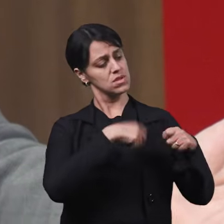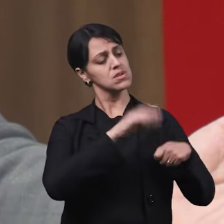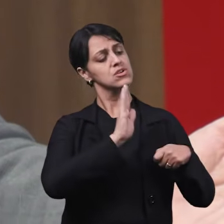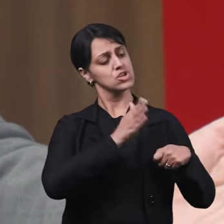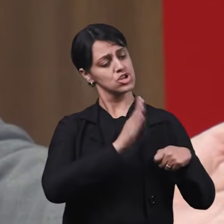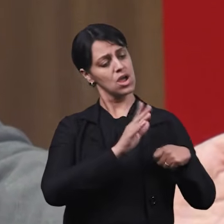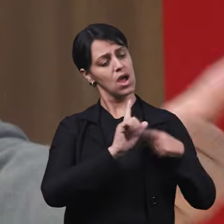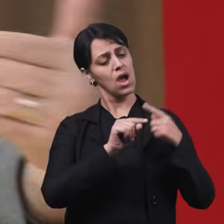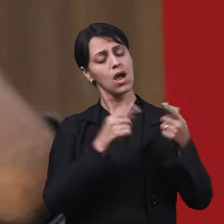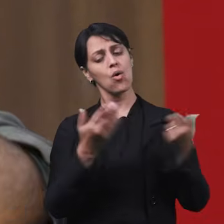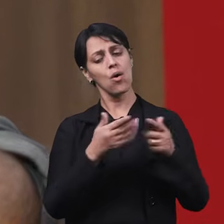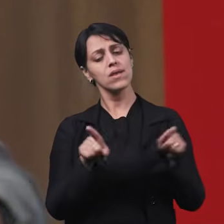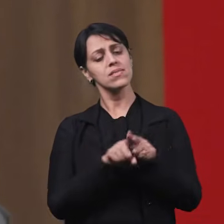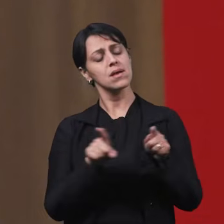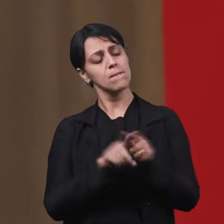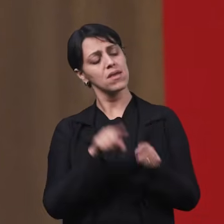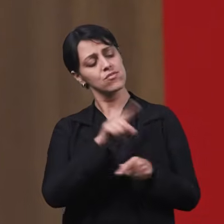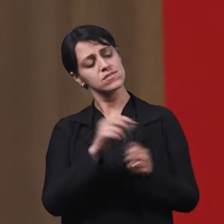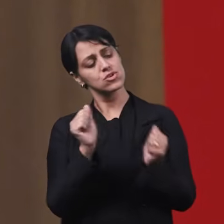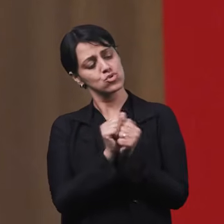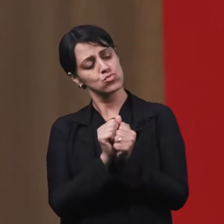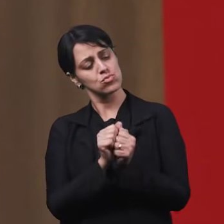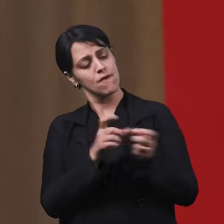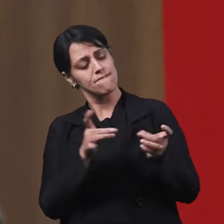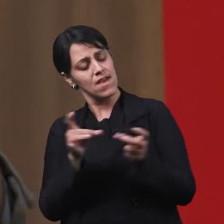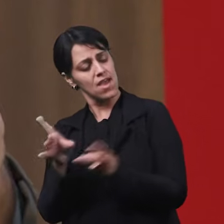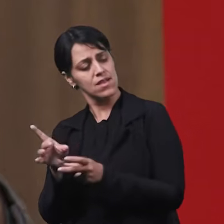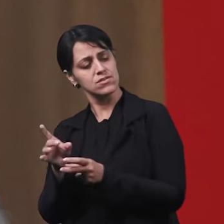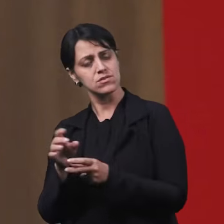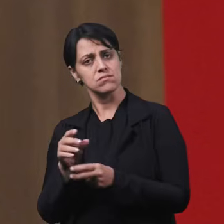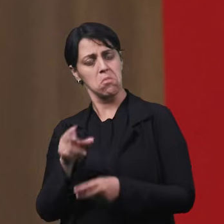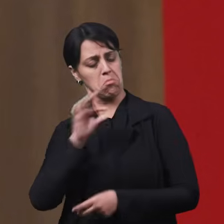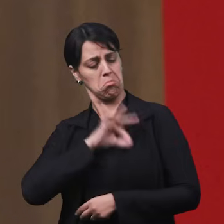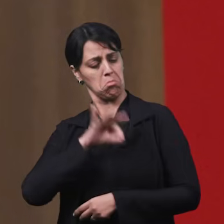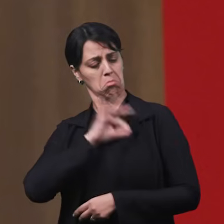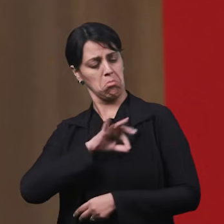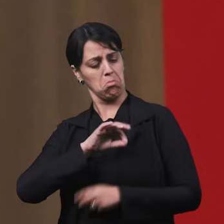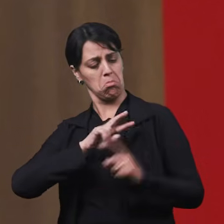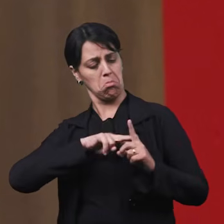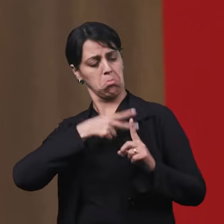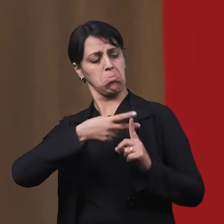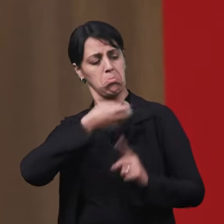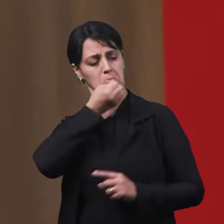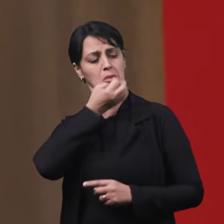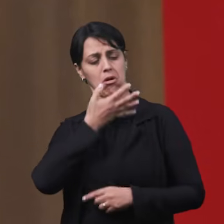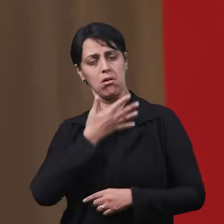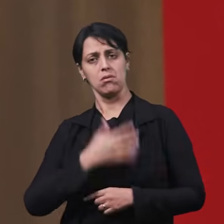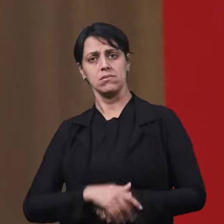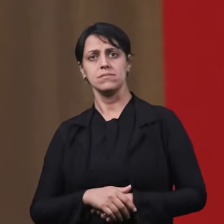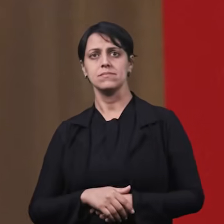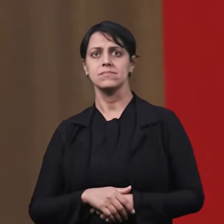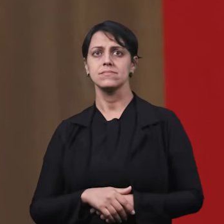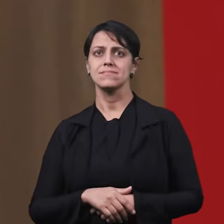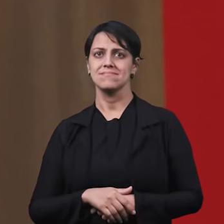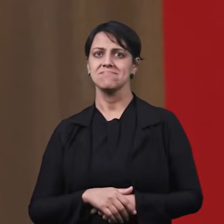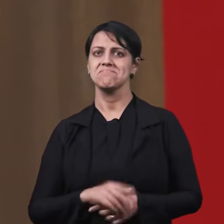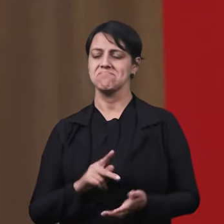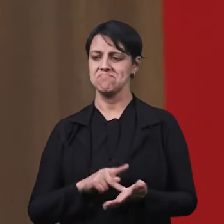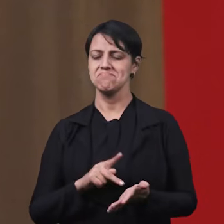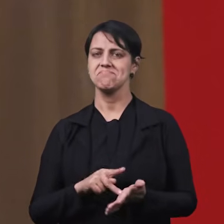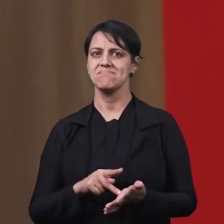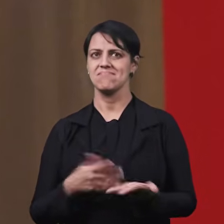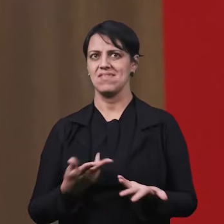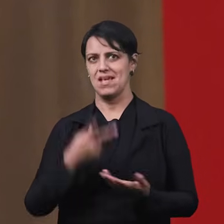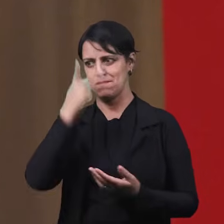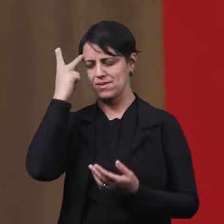tudo que ele faz. Você podia fazer isso. Ele ganha muito, hein? E era um bom salário mesmo, né? Qualquer um falaria